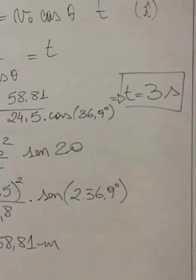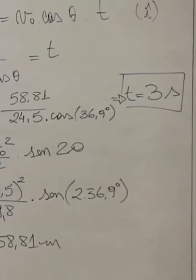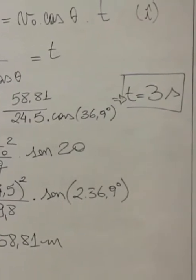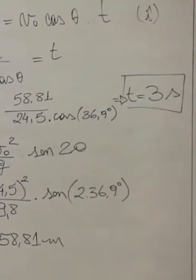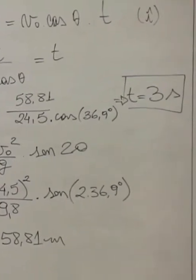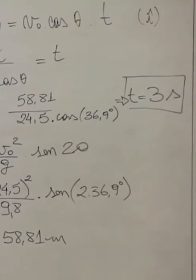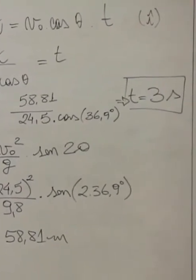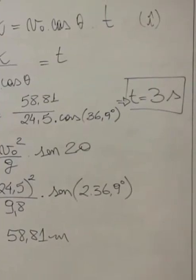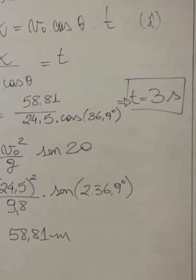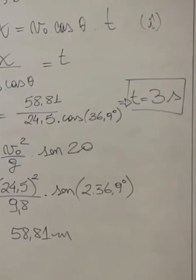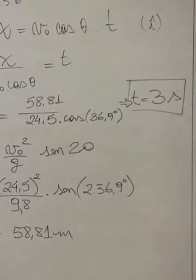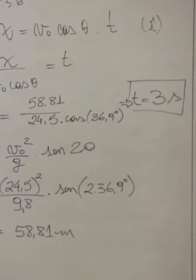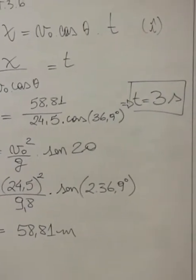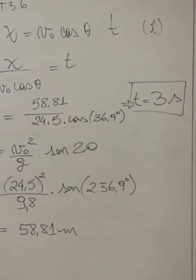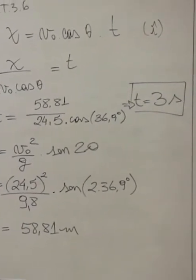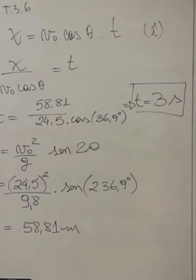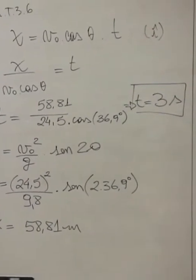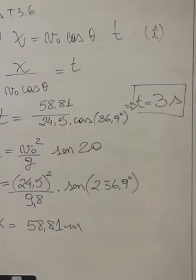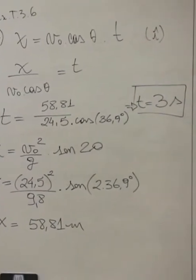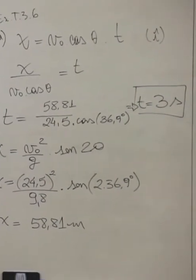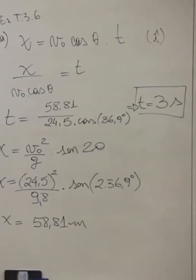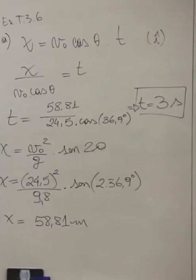Tá bom?